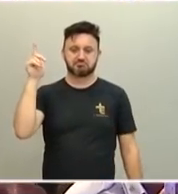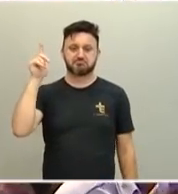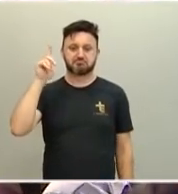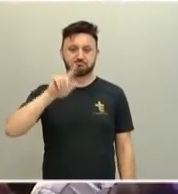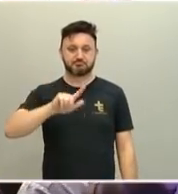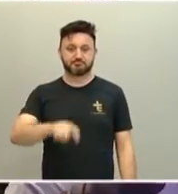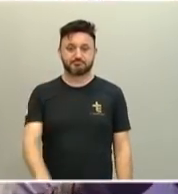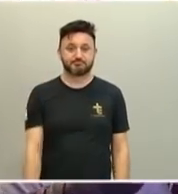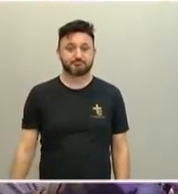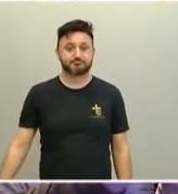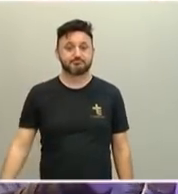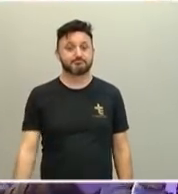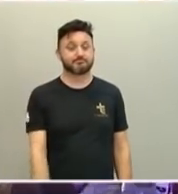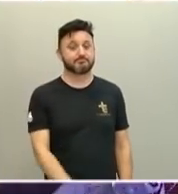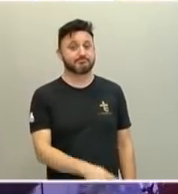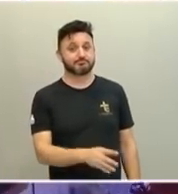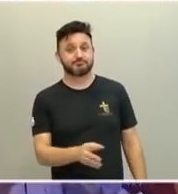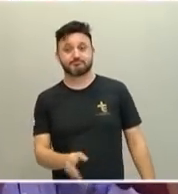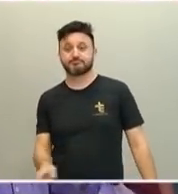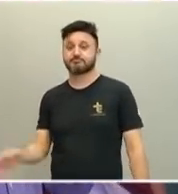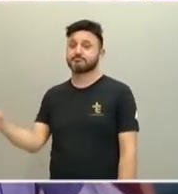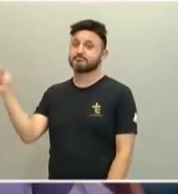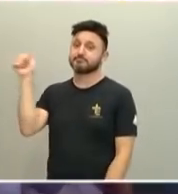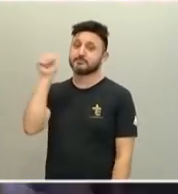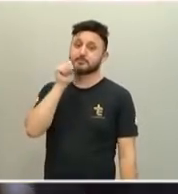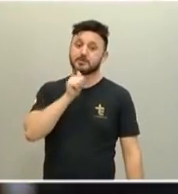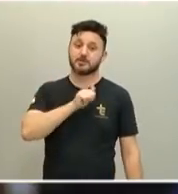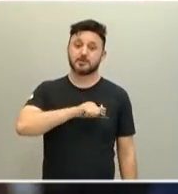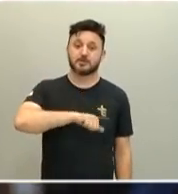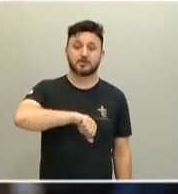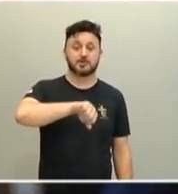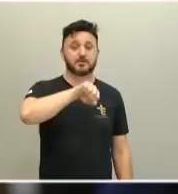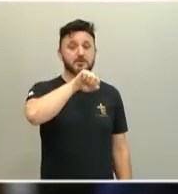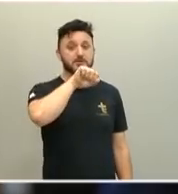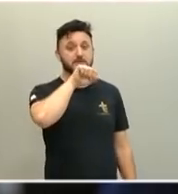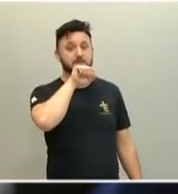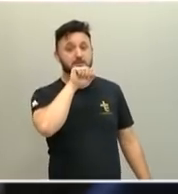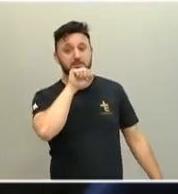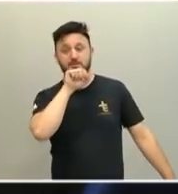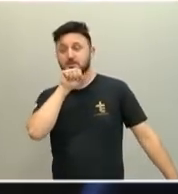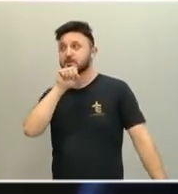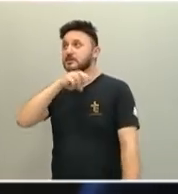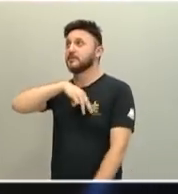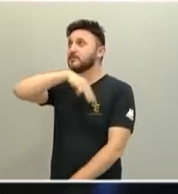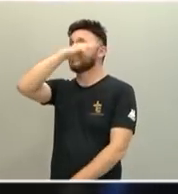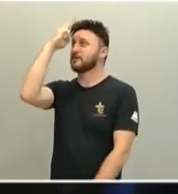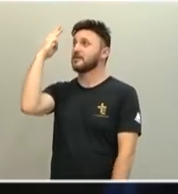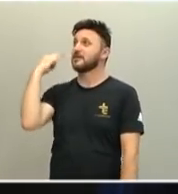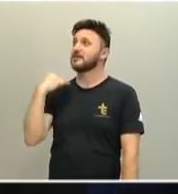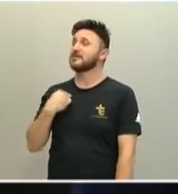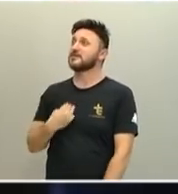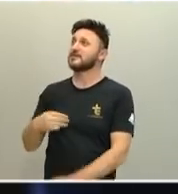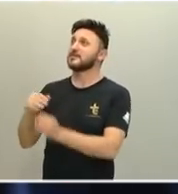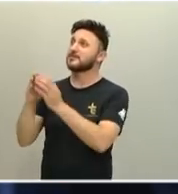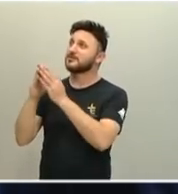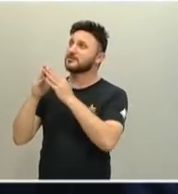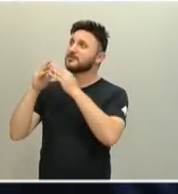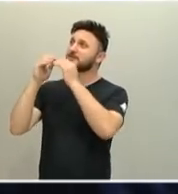no santuário, canta junto com a gente. Mãe, roga. Mãe, roga por